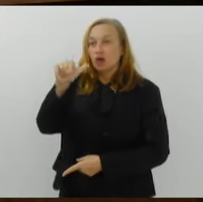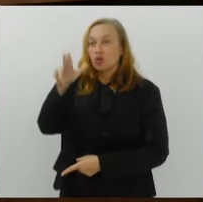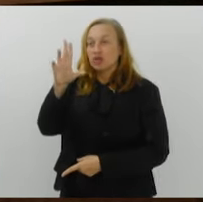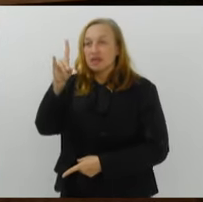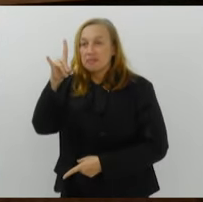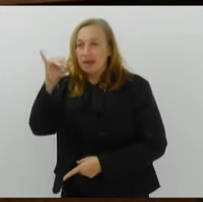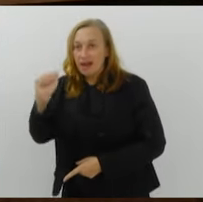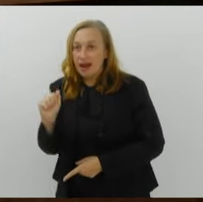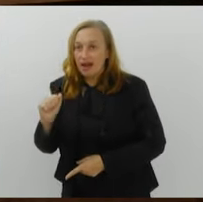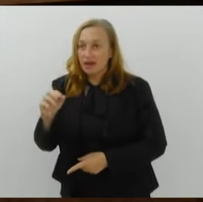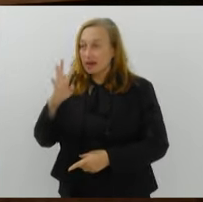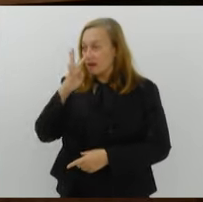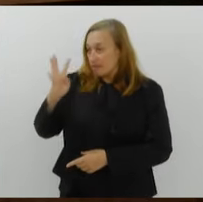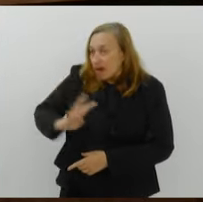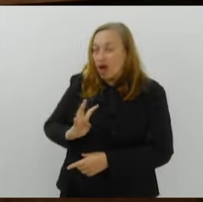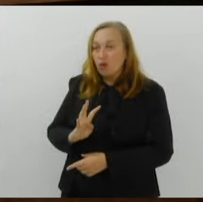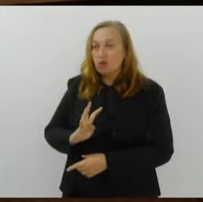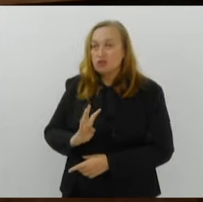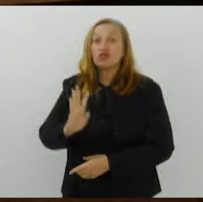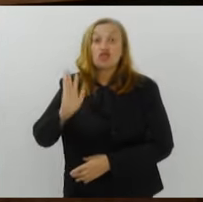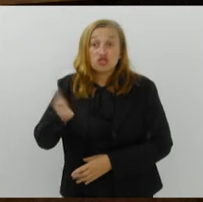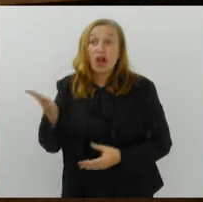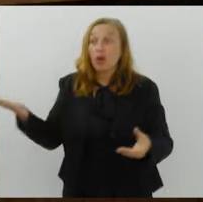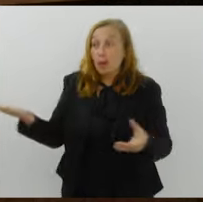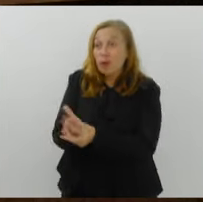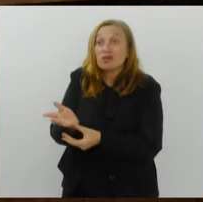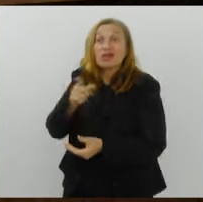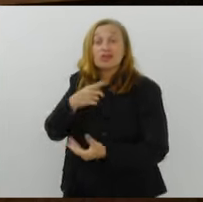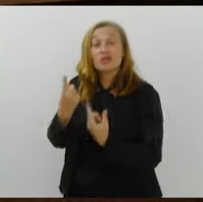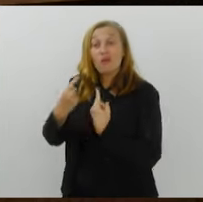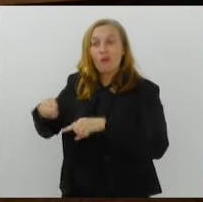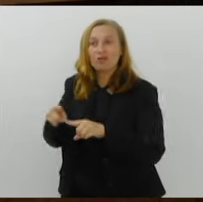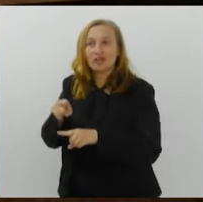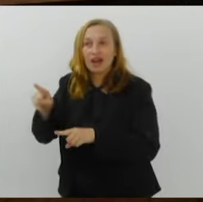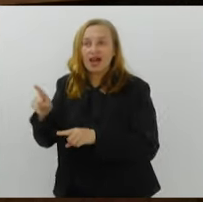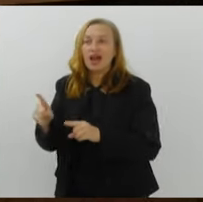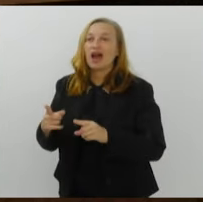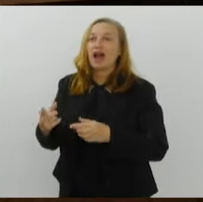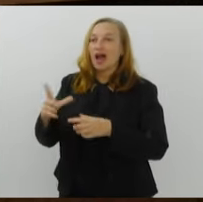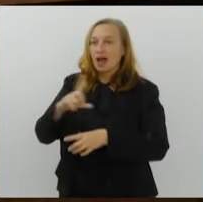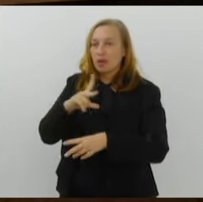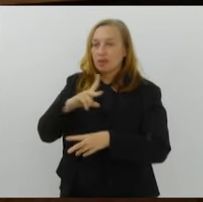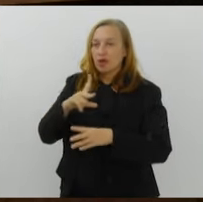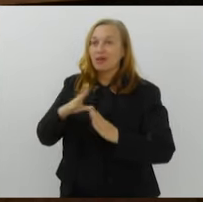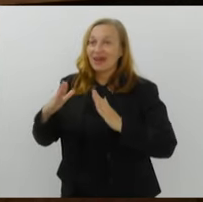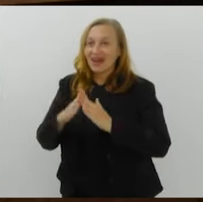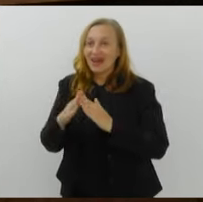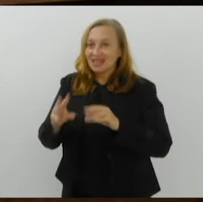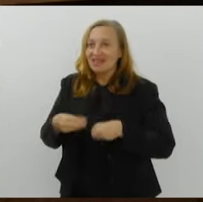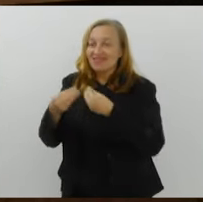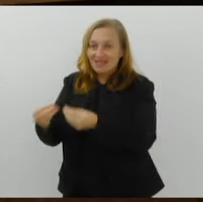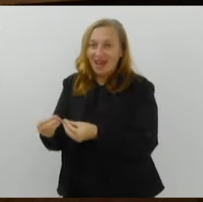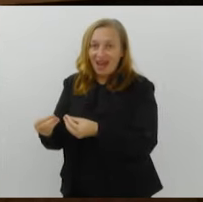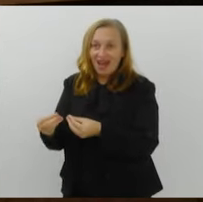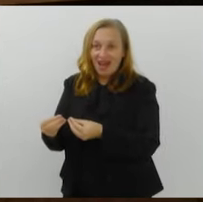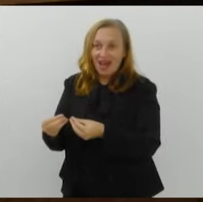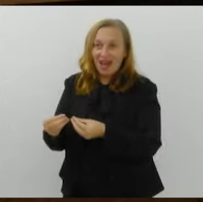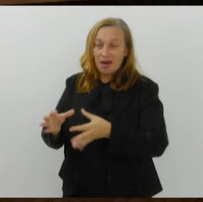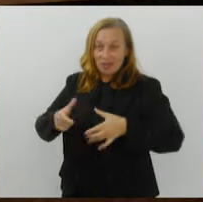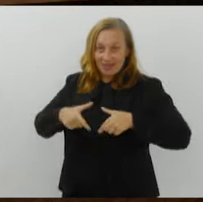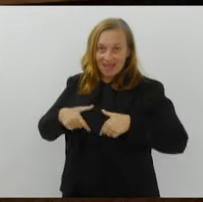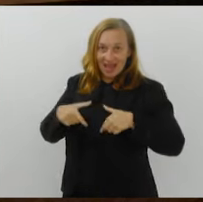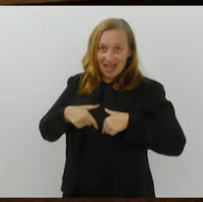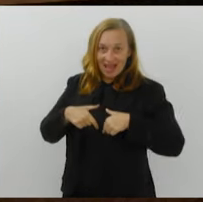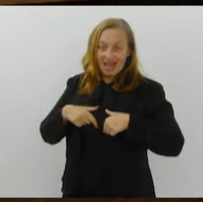acusou levianamente e já estamos entrando com o processo, e a própria casa dá uma medalha Tiradentes para quem acusa um